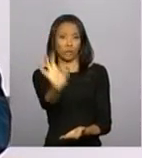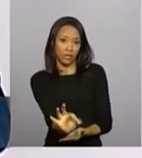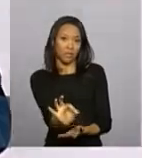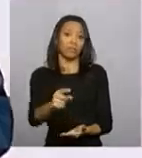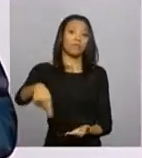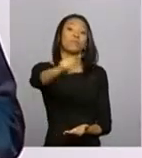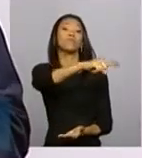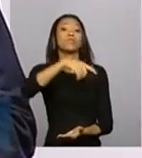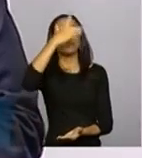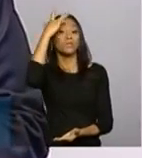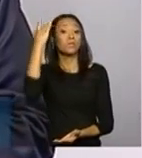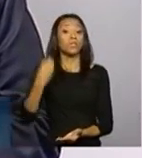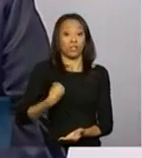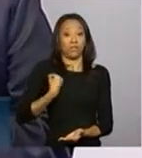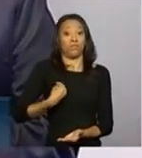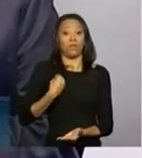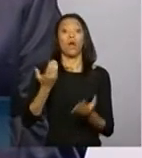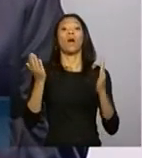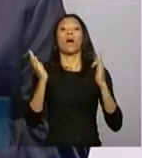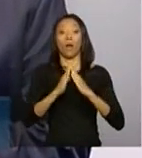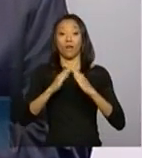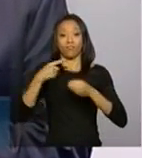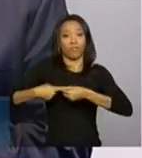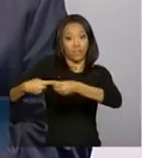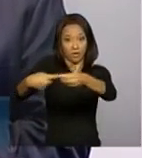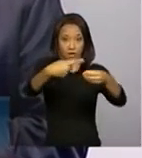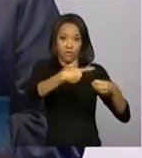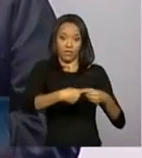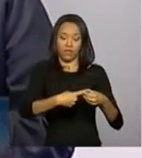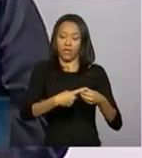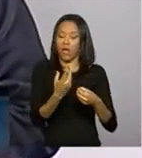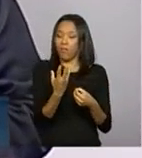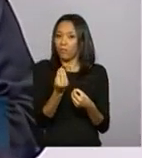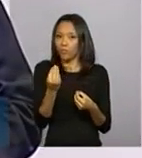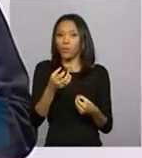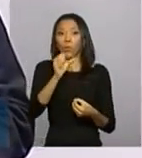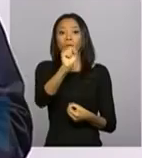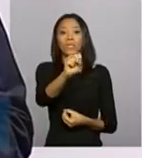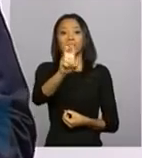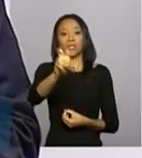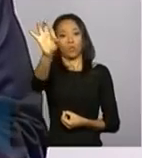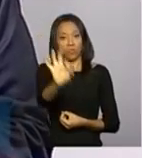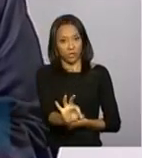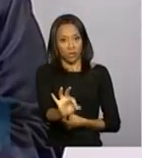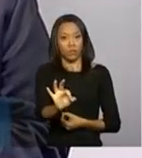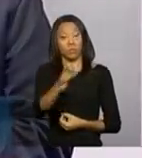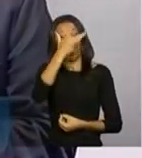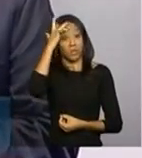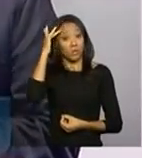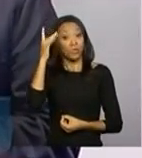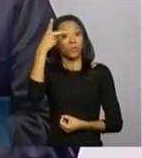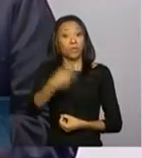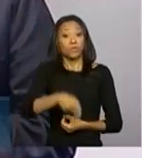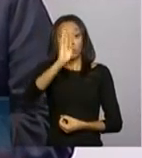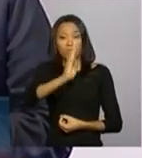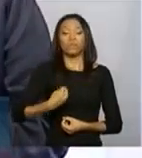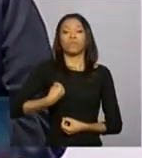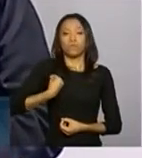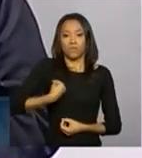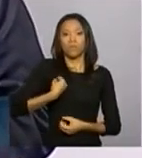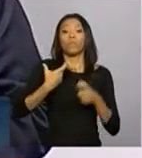brasileiros que hoje vivem nas cidades. É um número muito expressivo. 85% de brasileiros que vivem nas